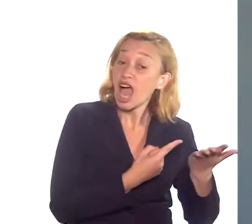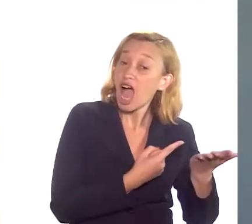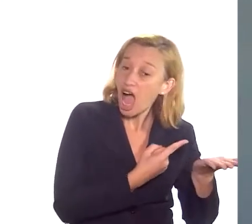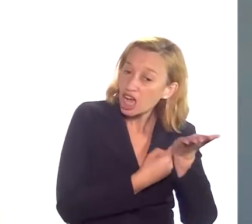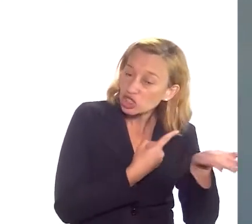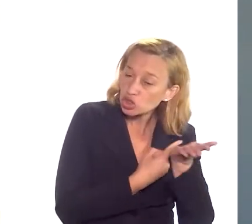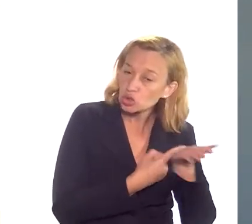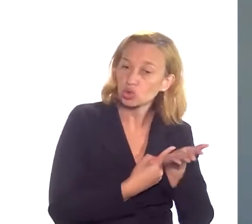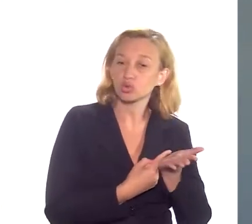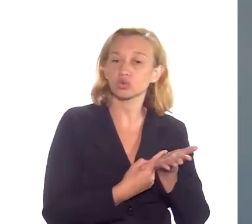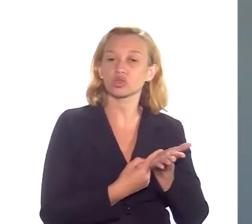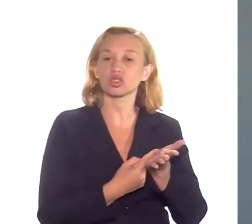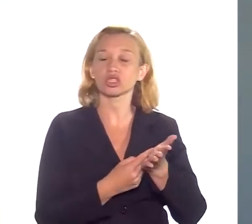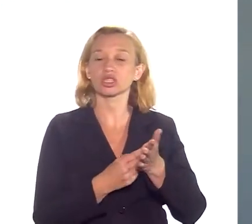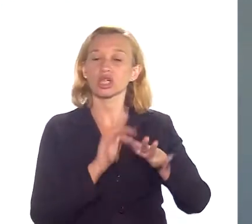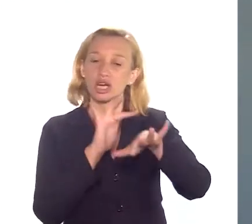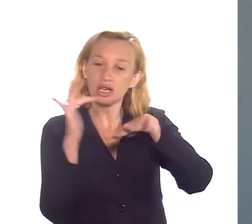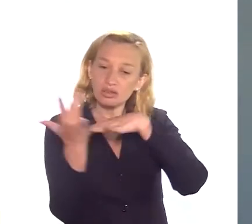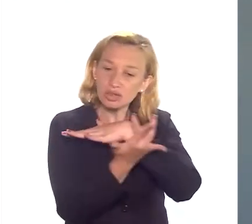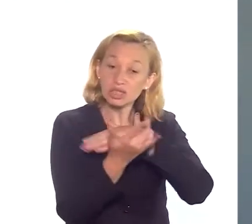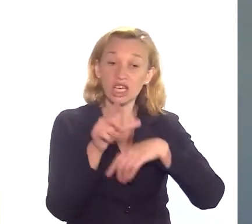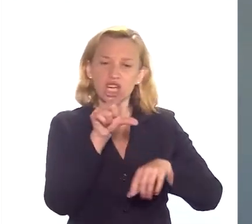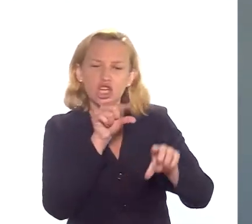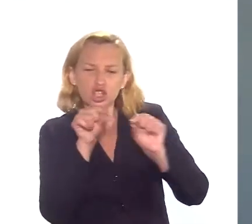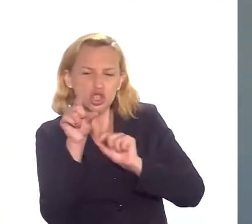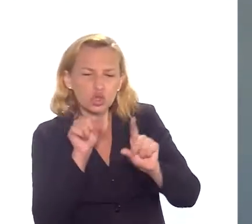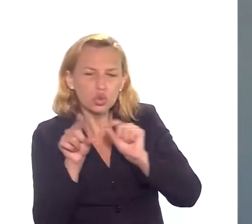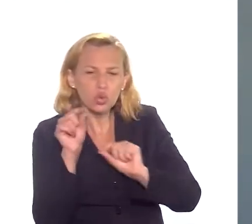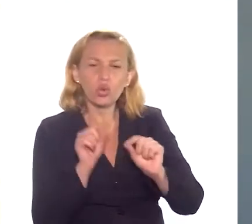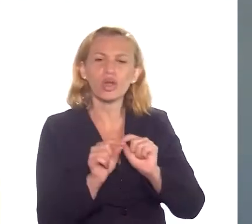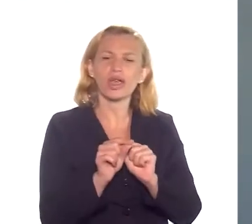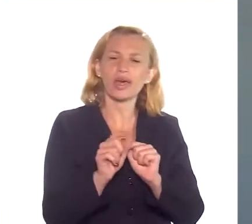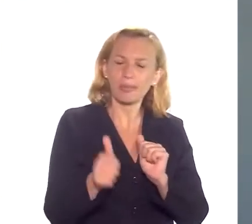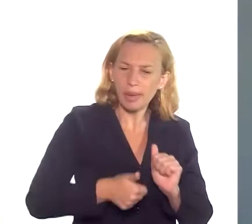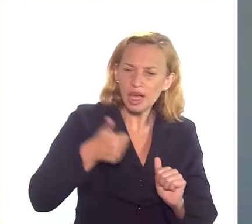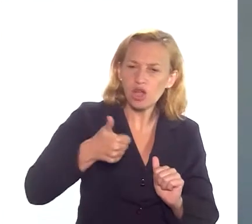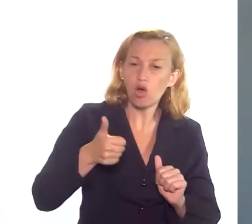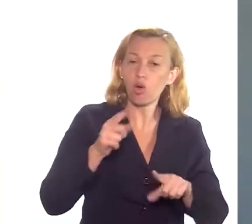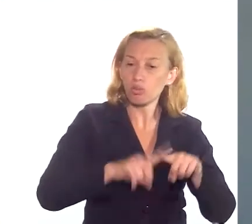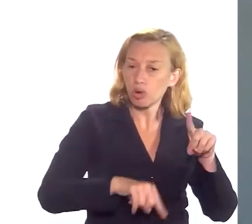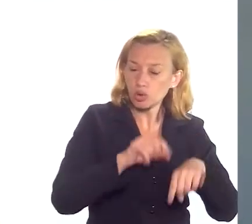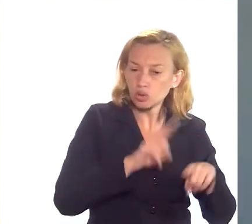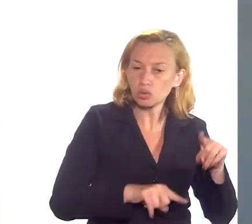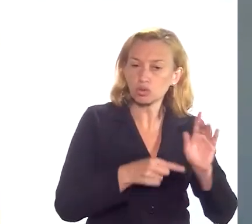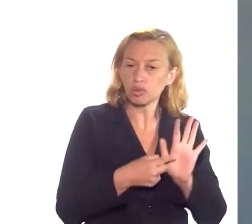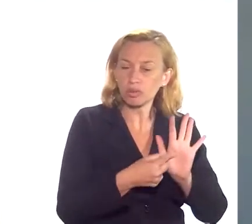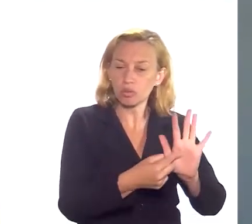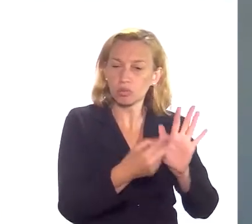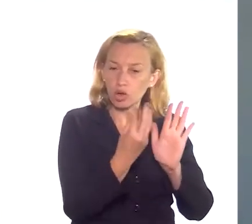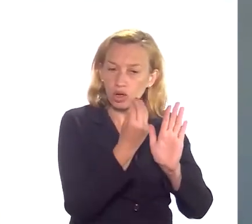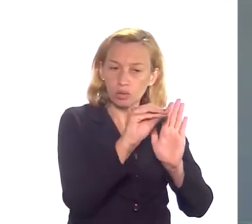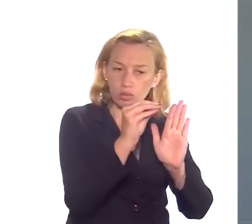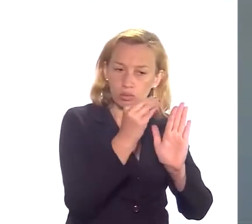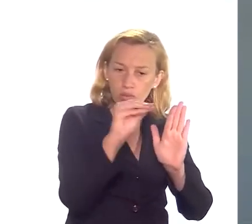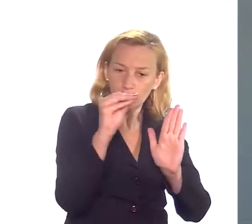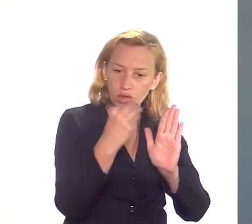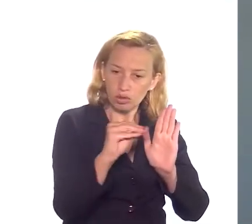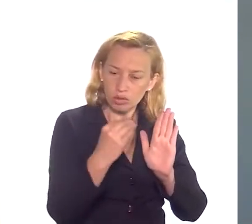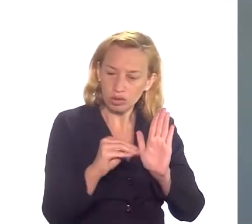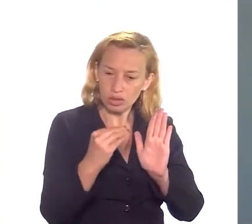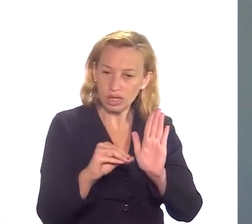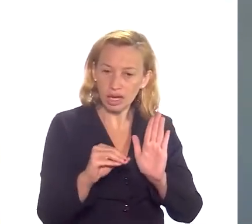também te ajude a lidar com as suas redes ou não, de você escolher tocar isso. Então, foi uma série